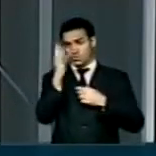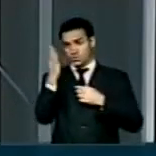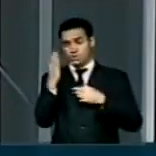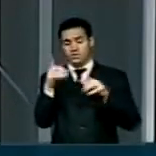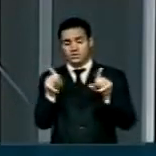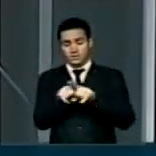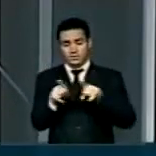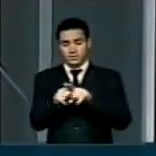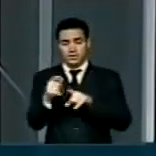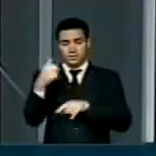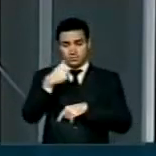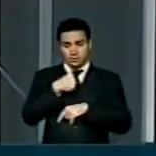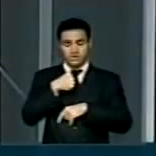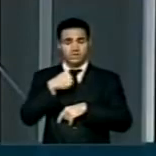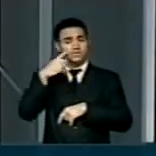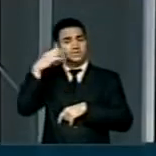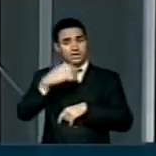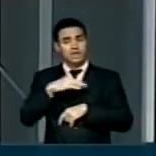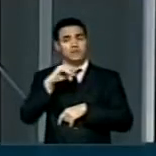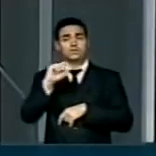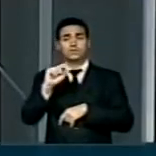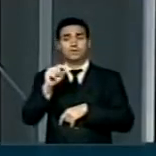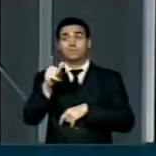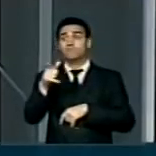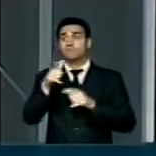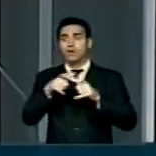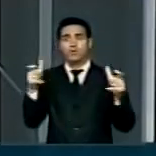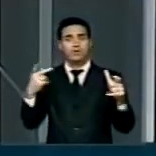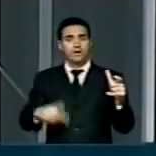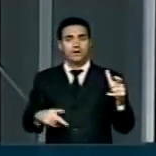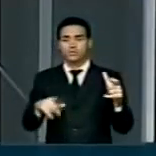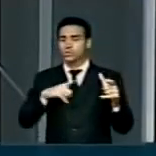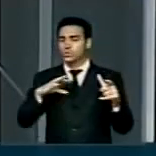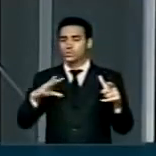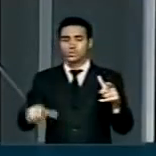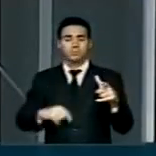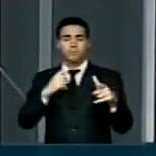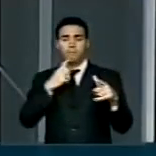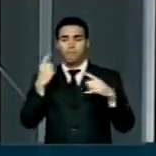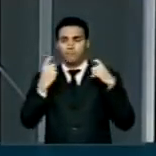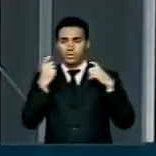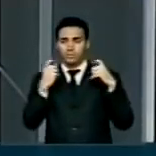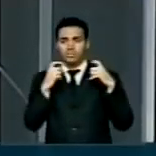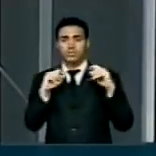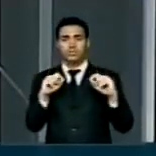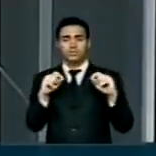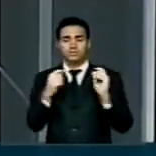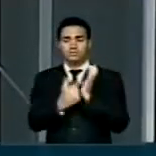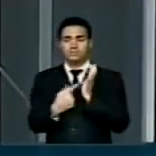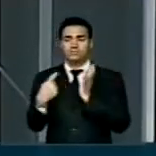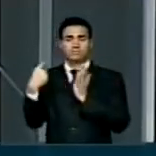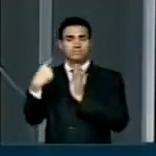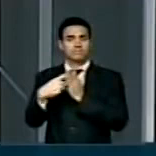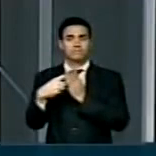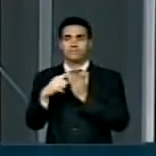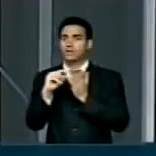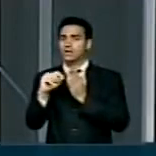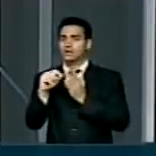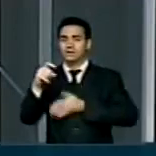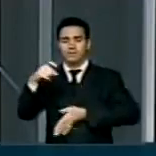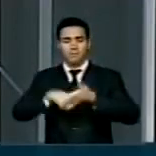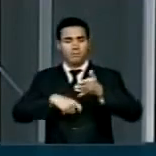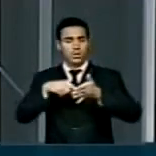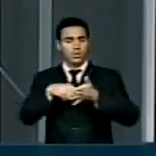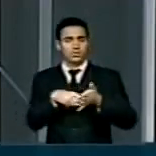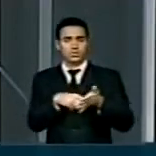eu, e tenho certeza que a grande maioria dessa casa também está preocupado com o aumento dos